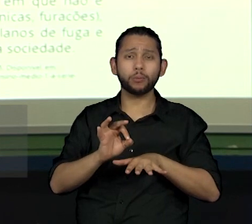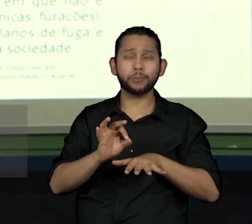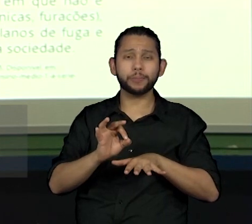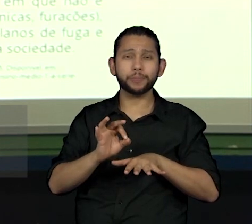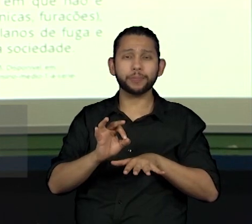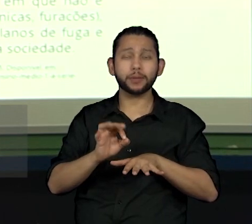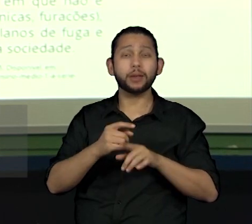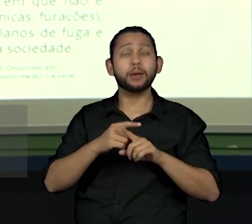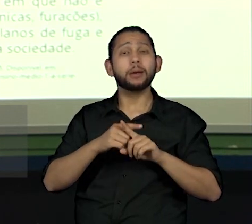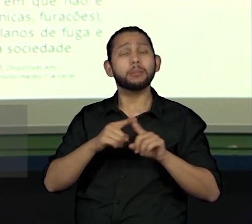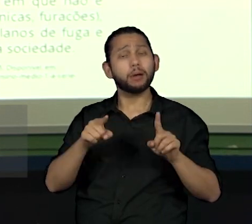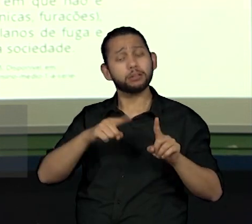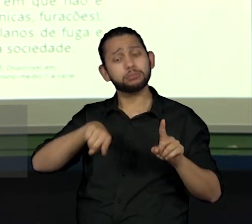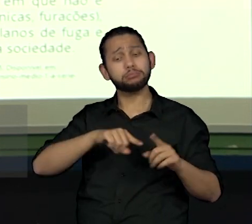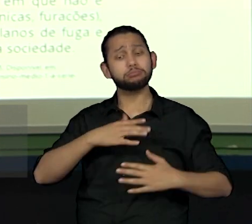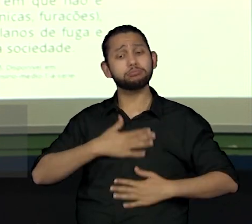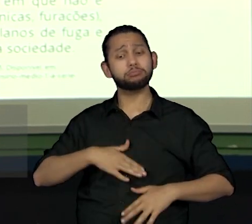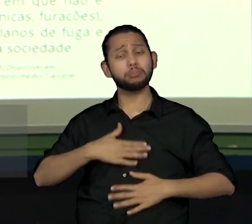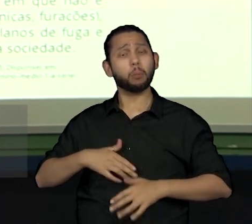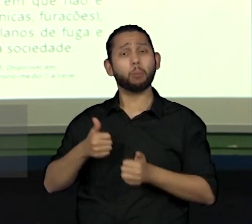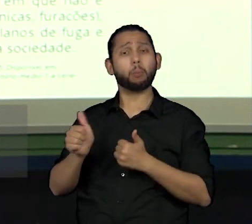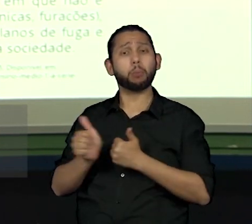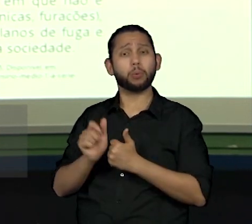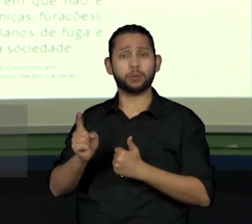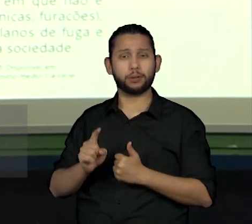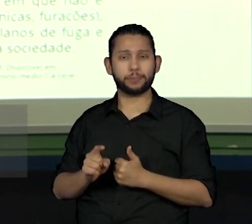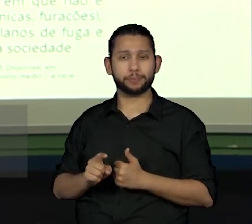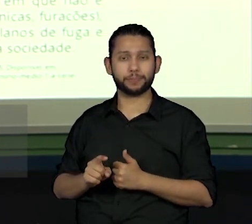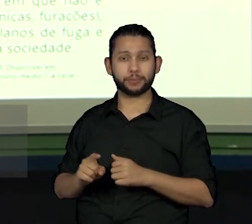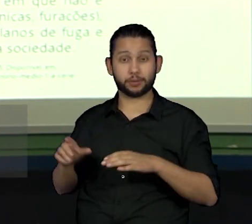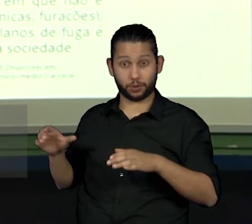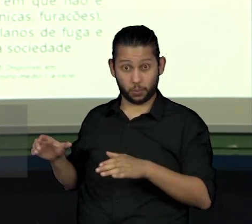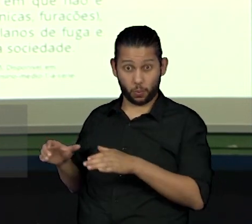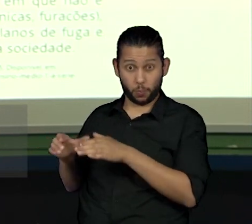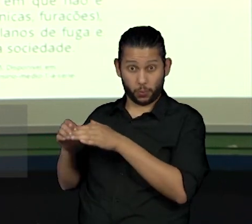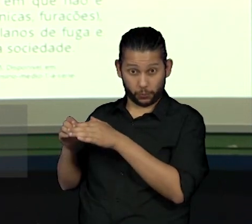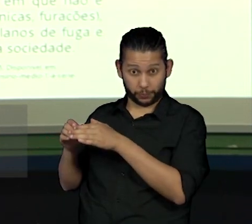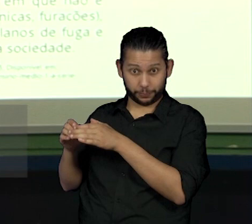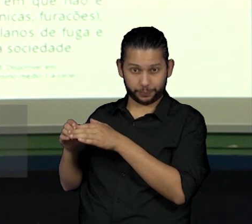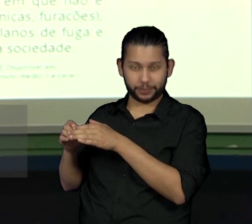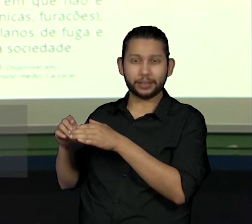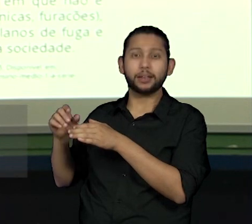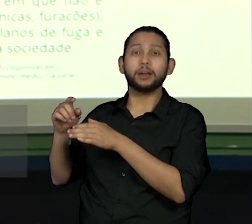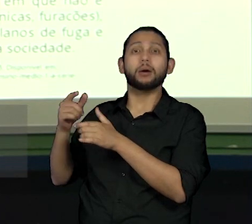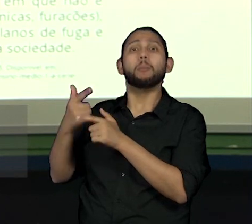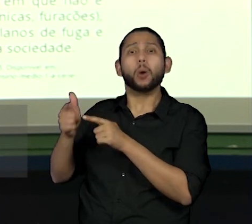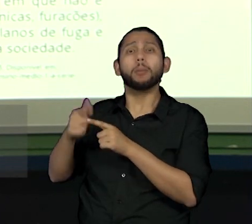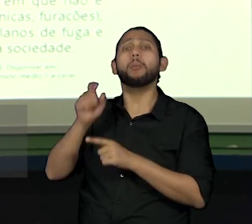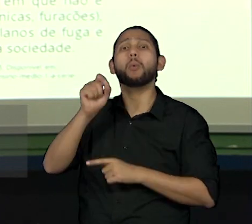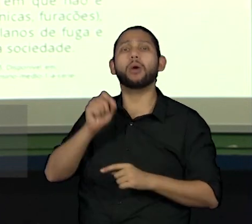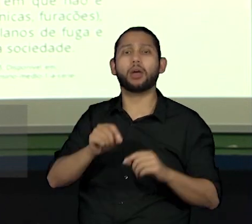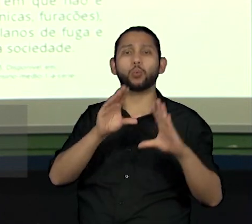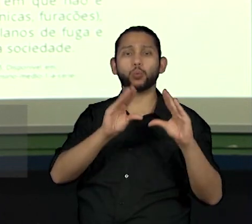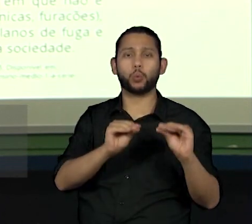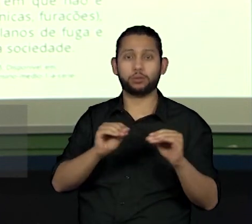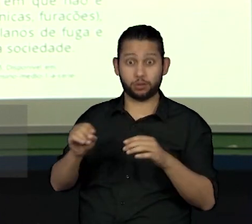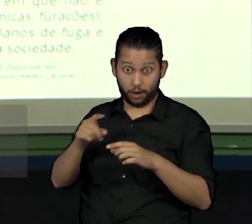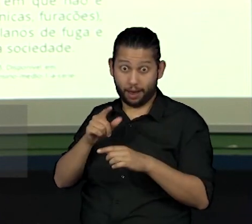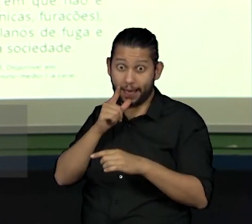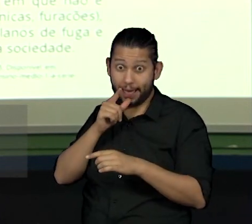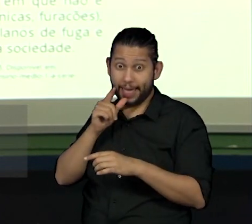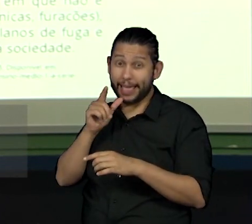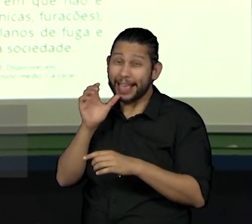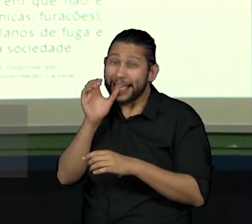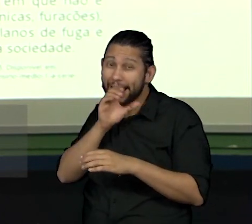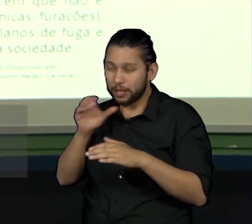veio à noite, às 11 horas da noite. A erupção do vulcão derreteu a neve que estava próximo. E essa